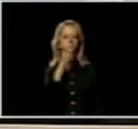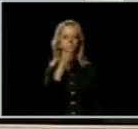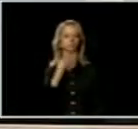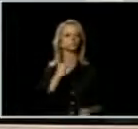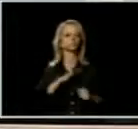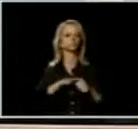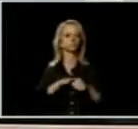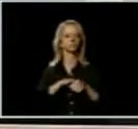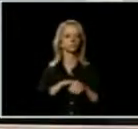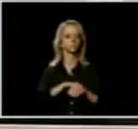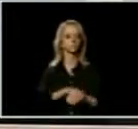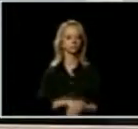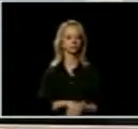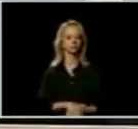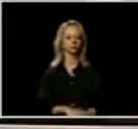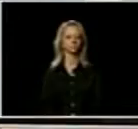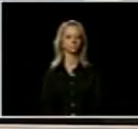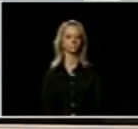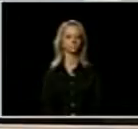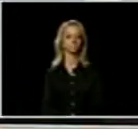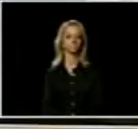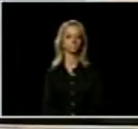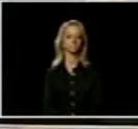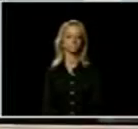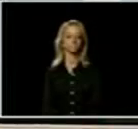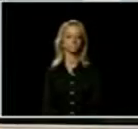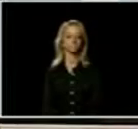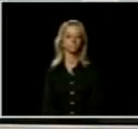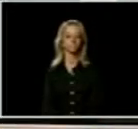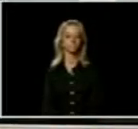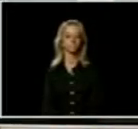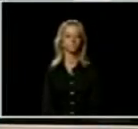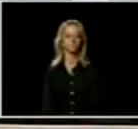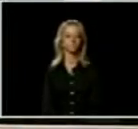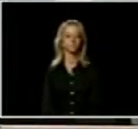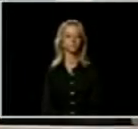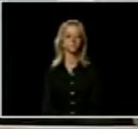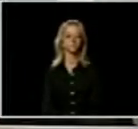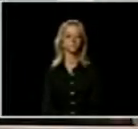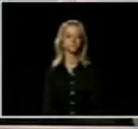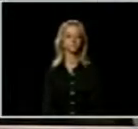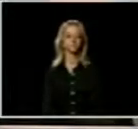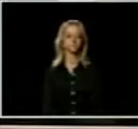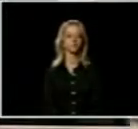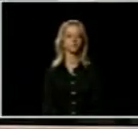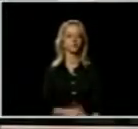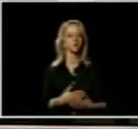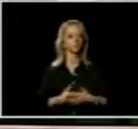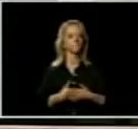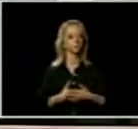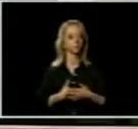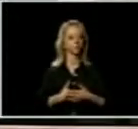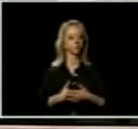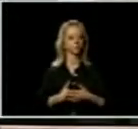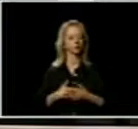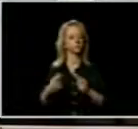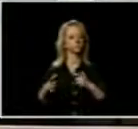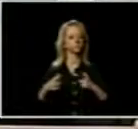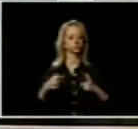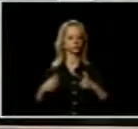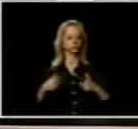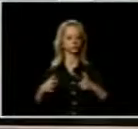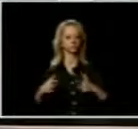Milton, foi vice-prefeito e agora atual prefeito. Parabéns pela trajetória e pela